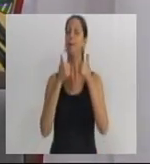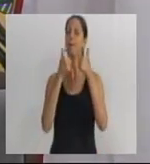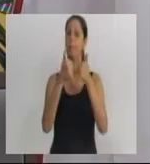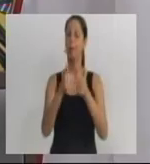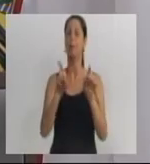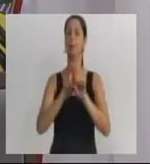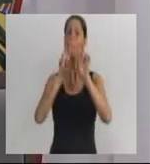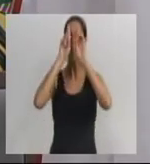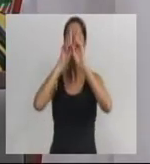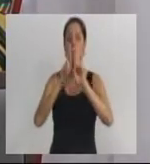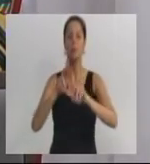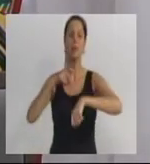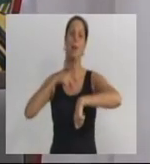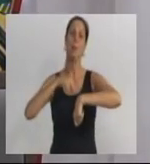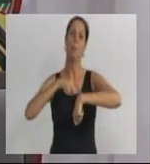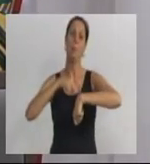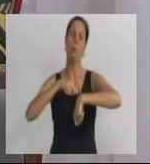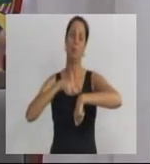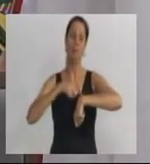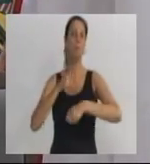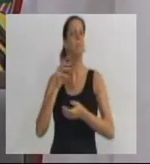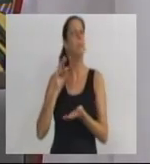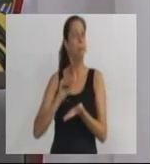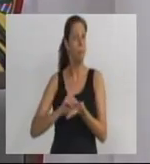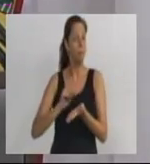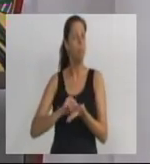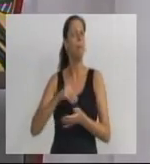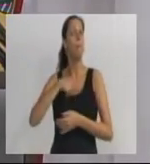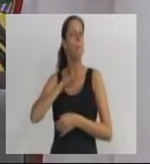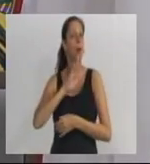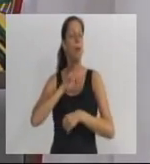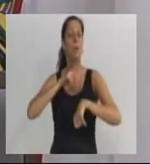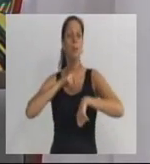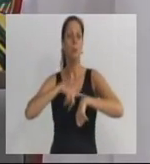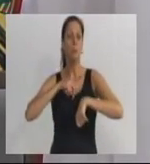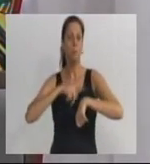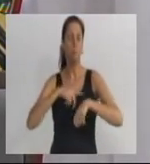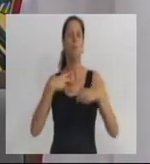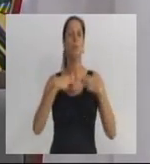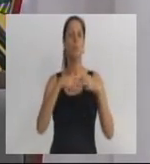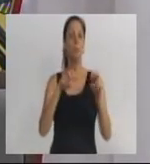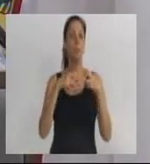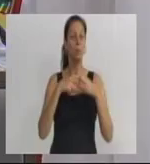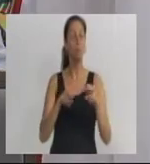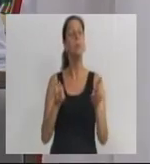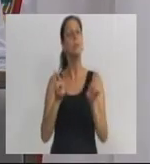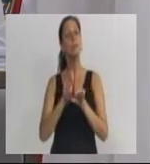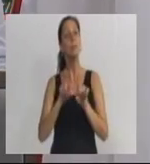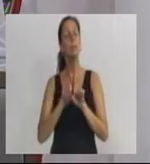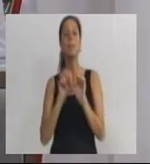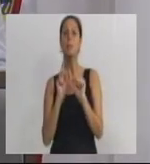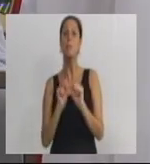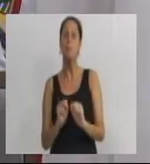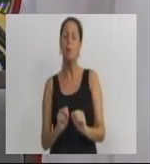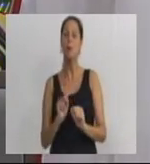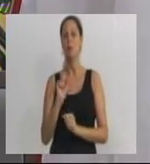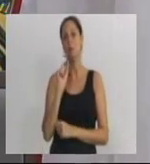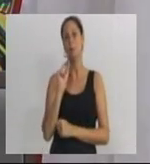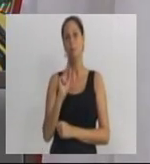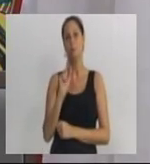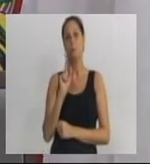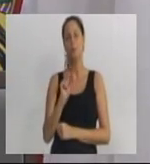horários com o nosso trabalhador, que precisa chegar no início das suas atividades, que possa lá ter também